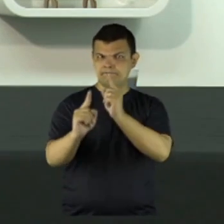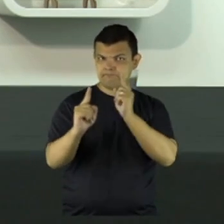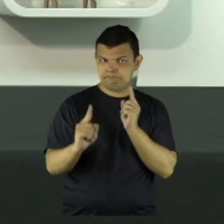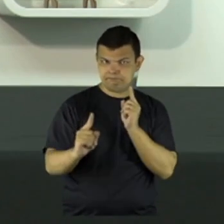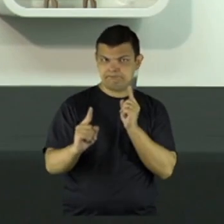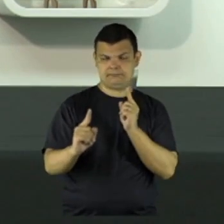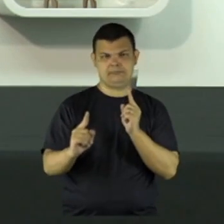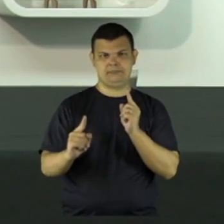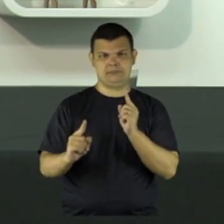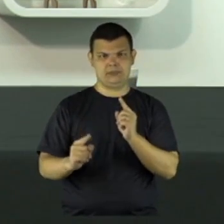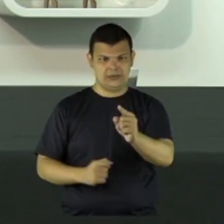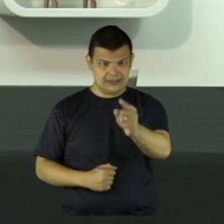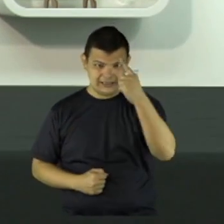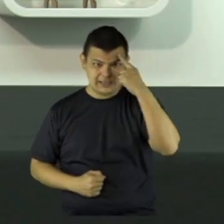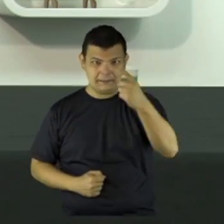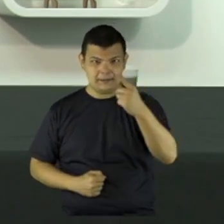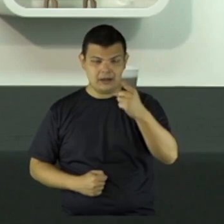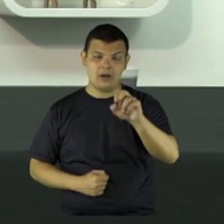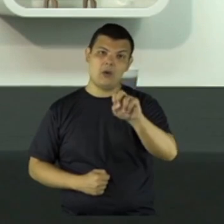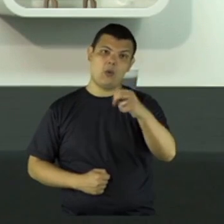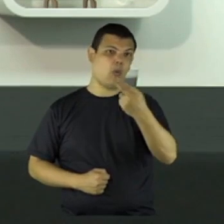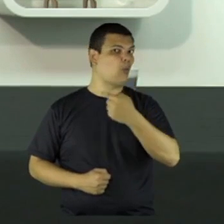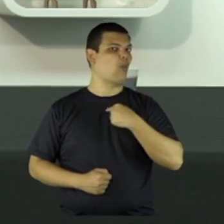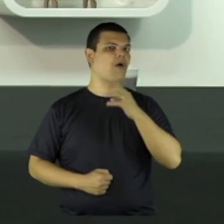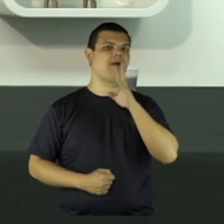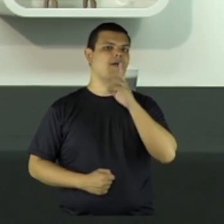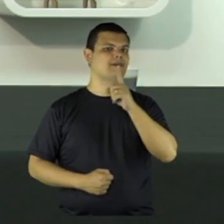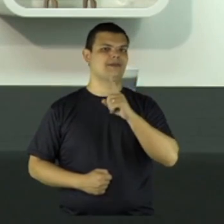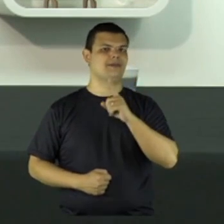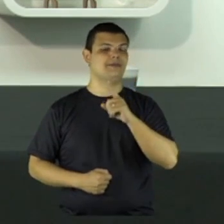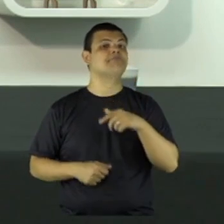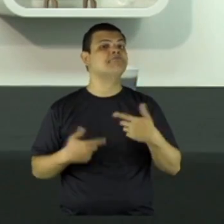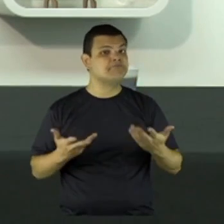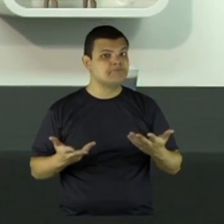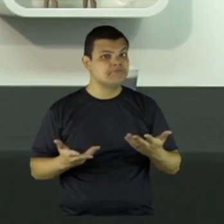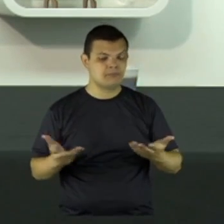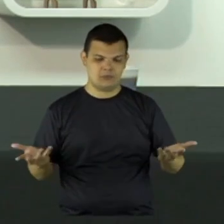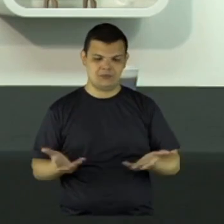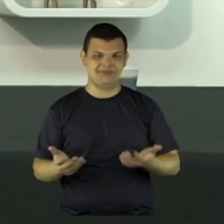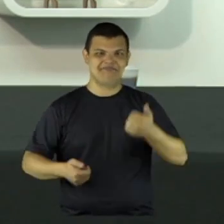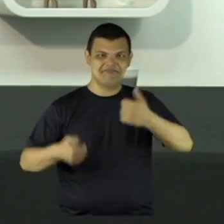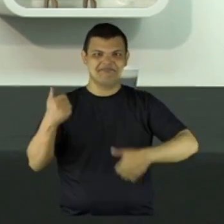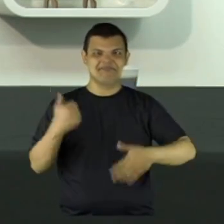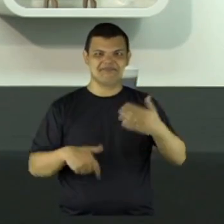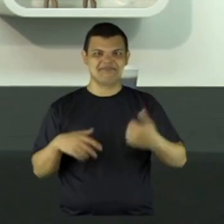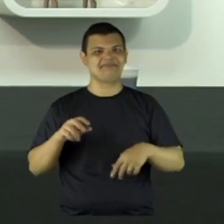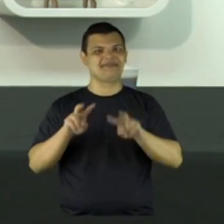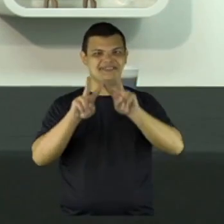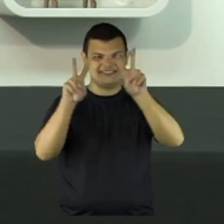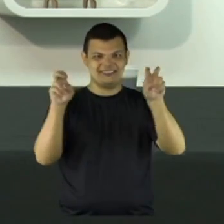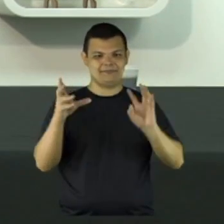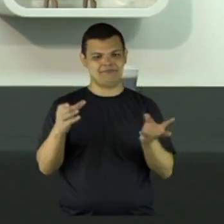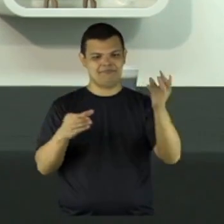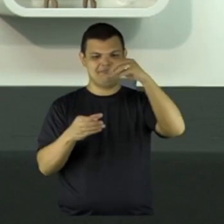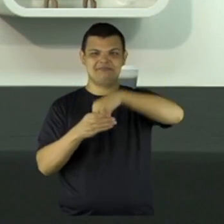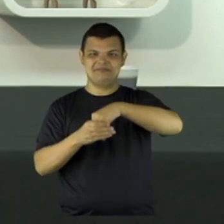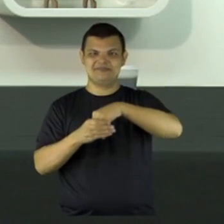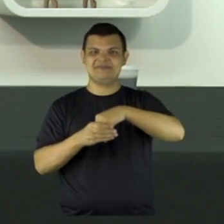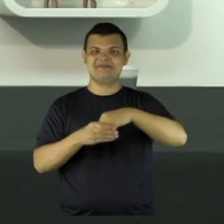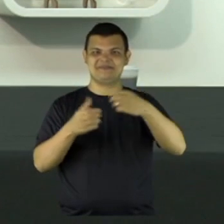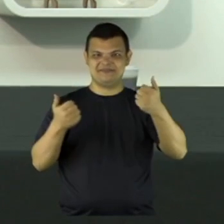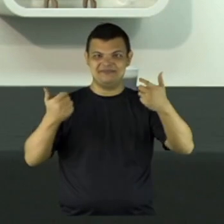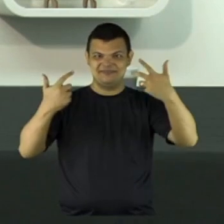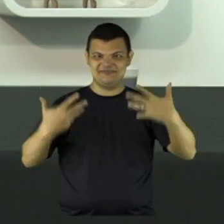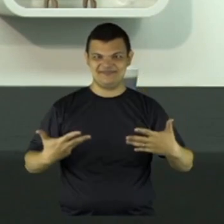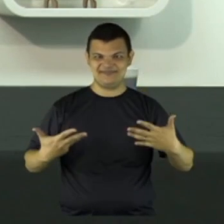distância? Você lembra disso ou você ainda não conhece? Então, hoje nós vamos conversar sobre tudo isso, tá, dentro